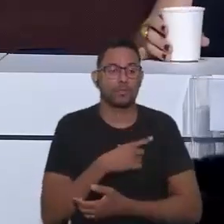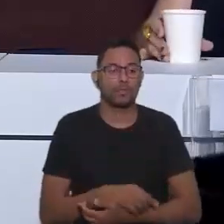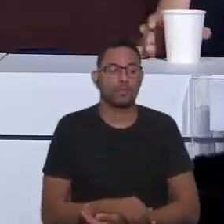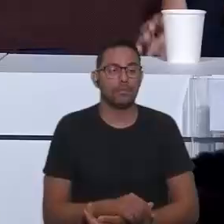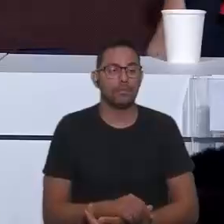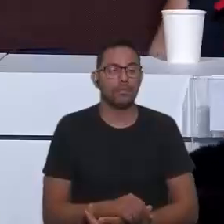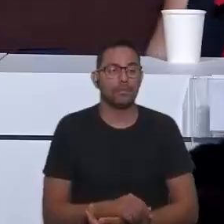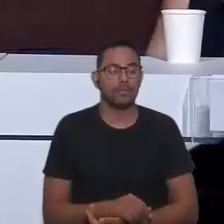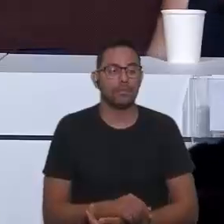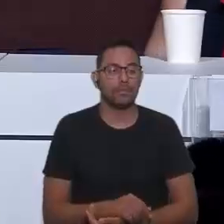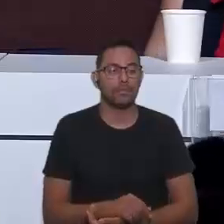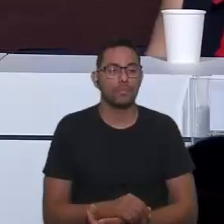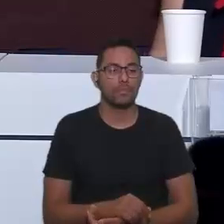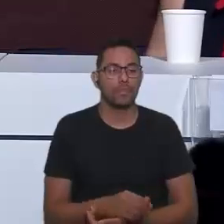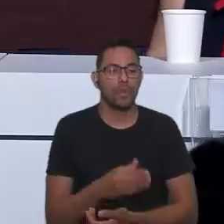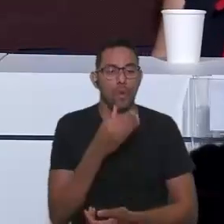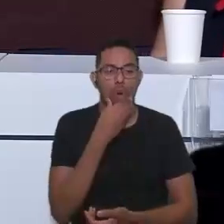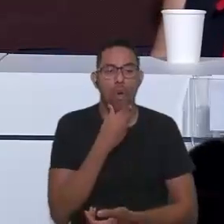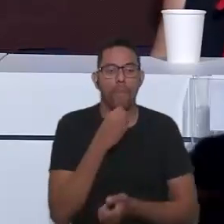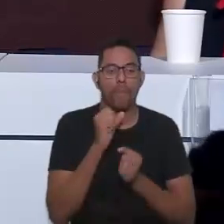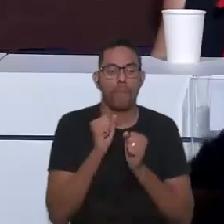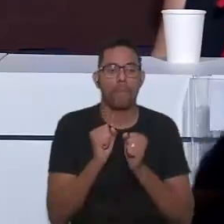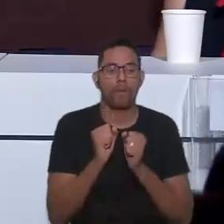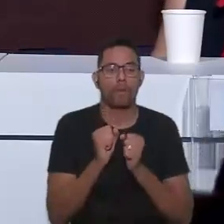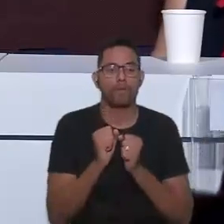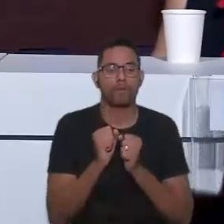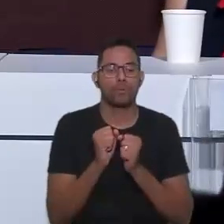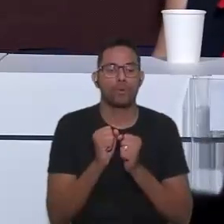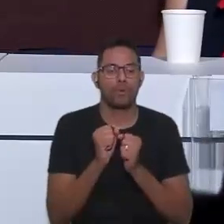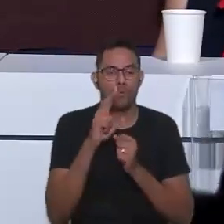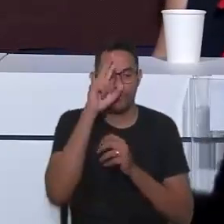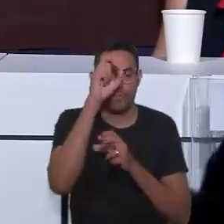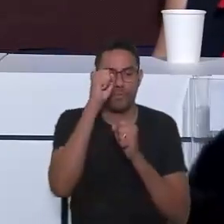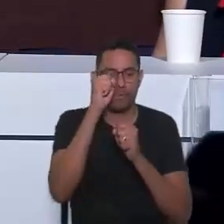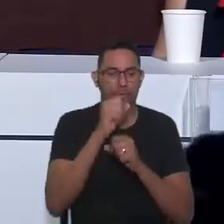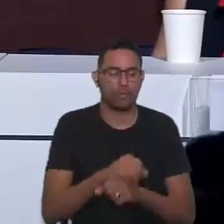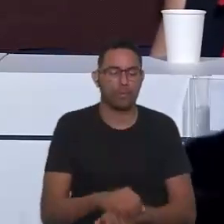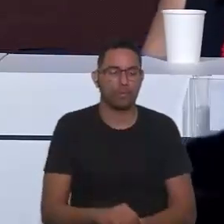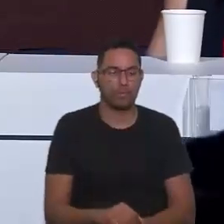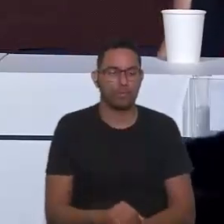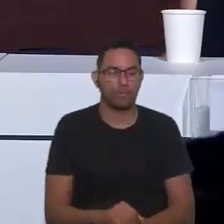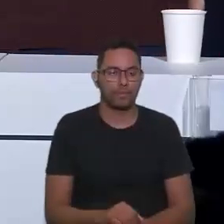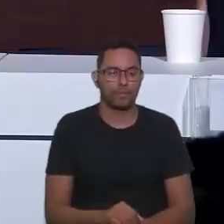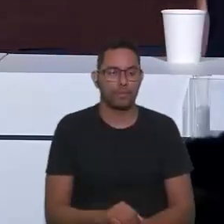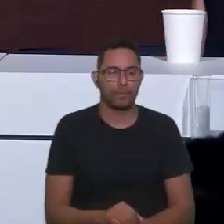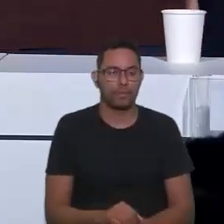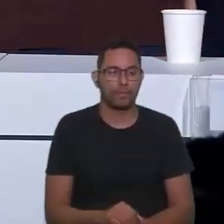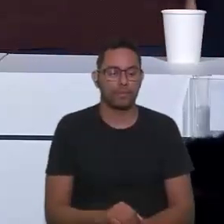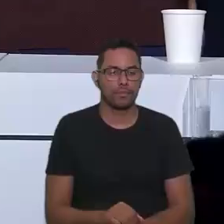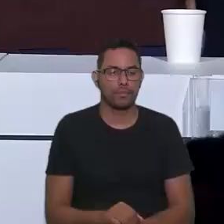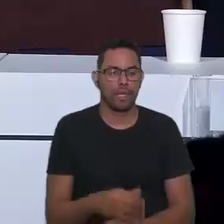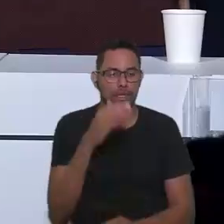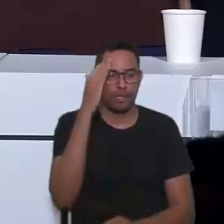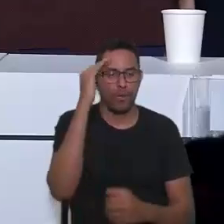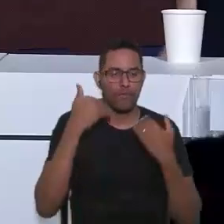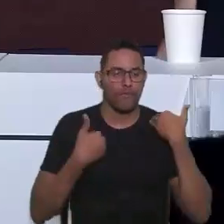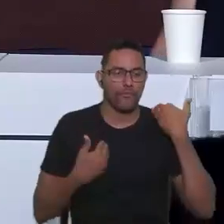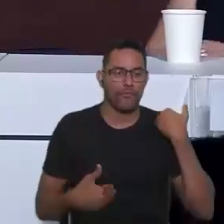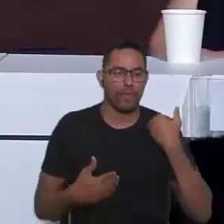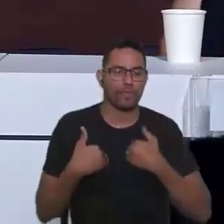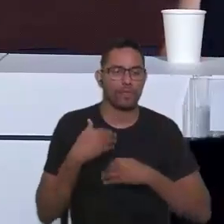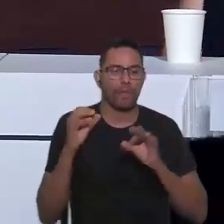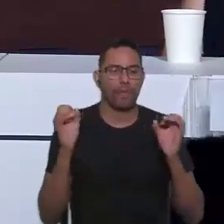tenho é que o homem pode ser o sexo forte, como se diz, assim. Temos uma compleição física que parece